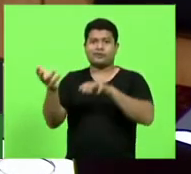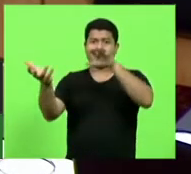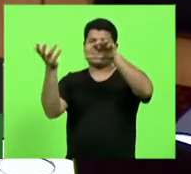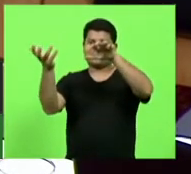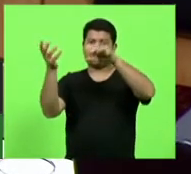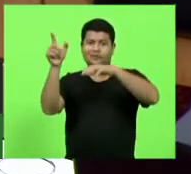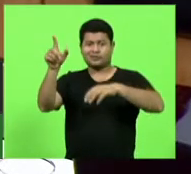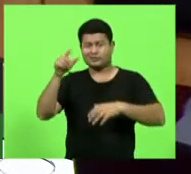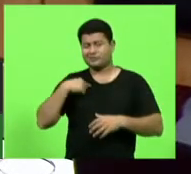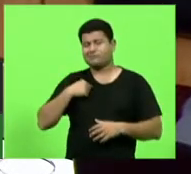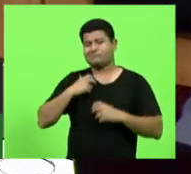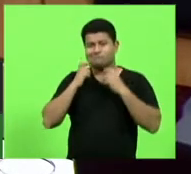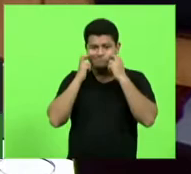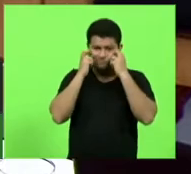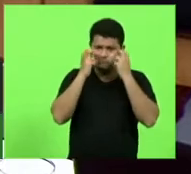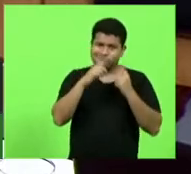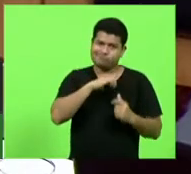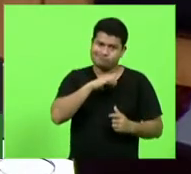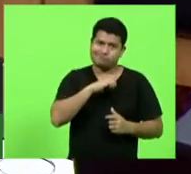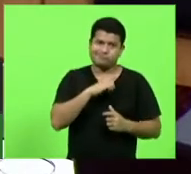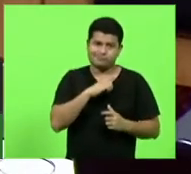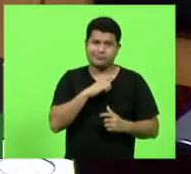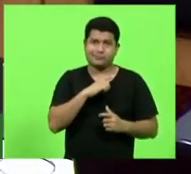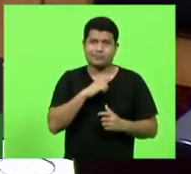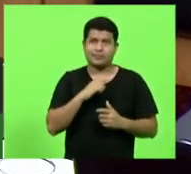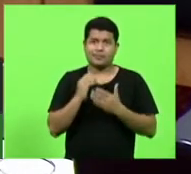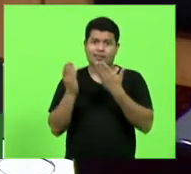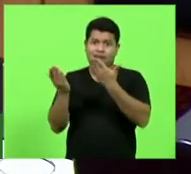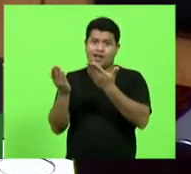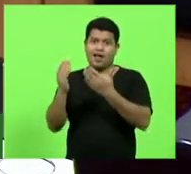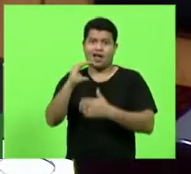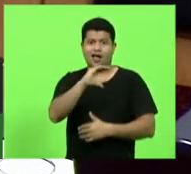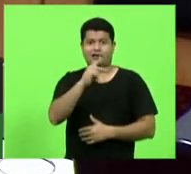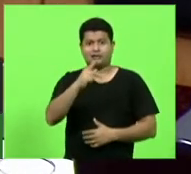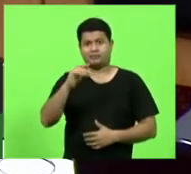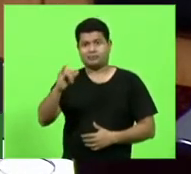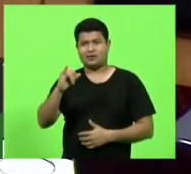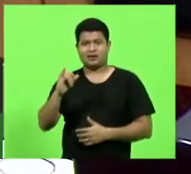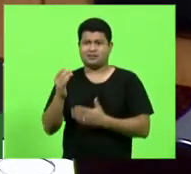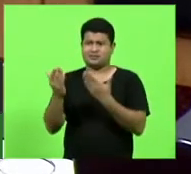né? É a banalização da CPI mesmo.